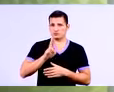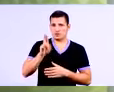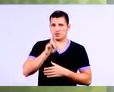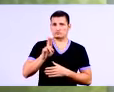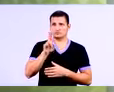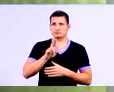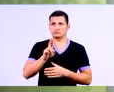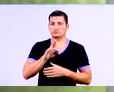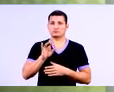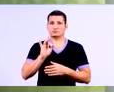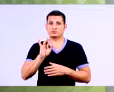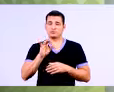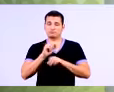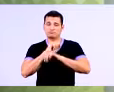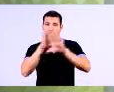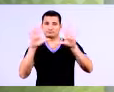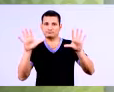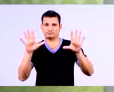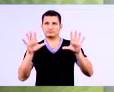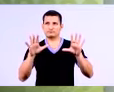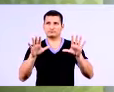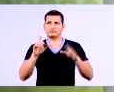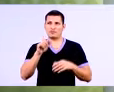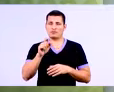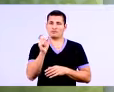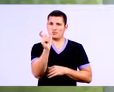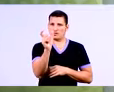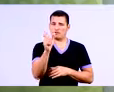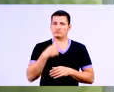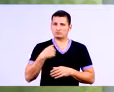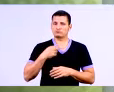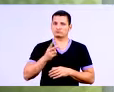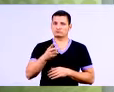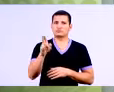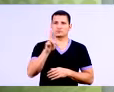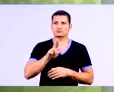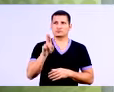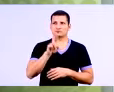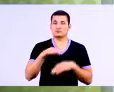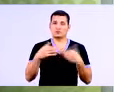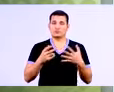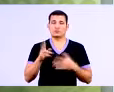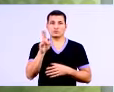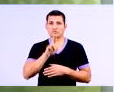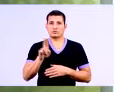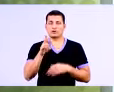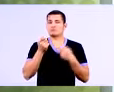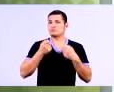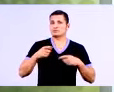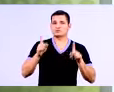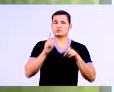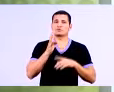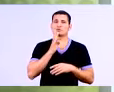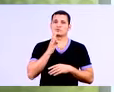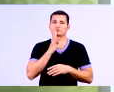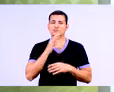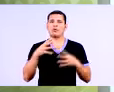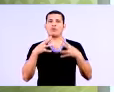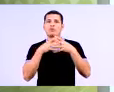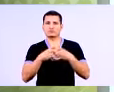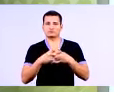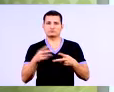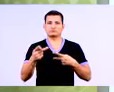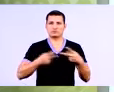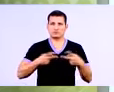serão transparentes. É o termo que normalmente é usado. Então, o usuário não precisa conhecer a complexidade do